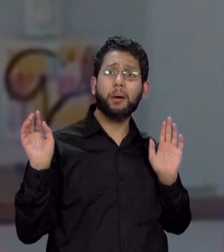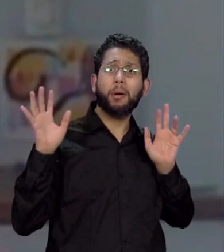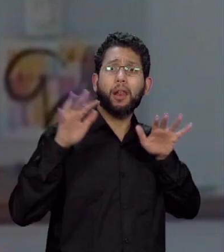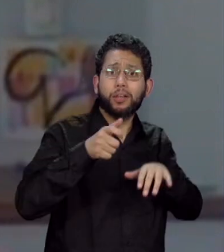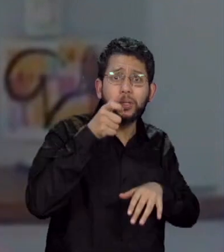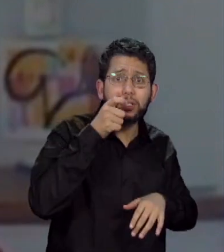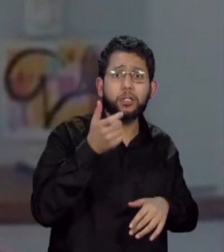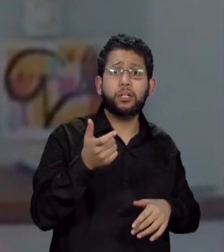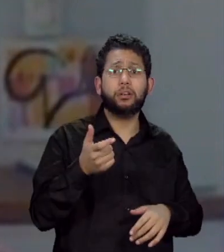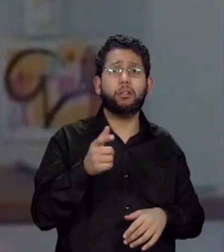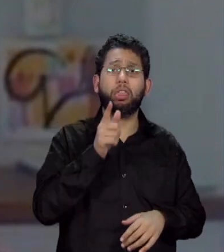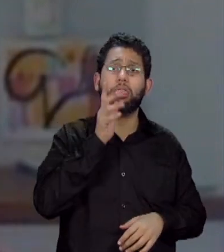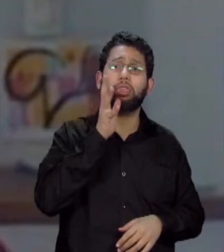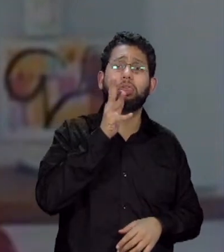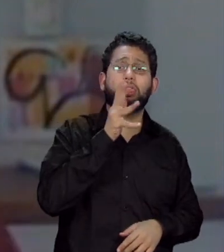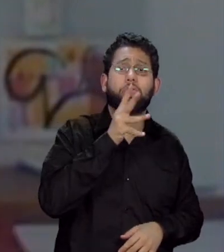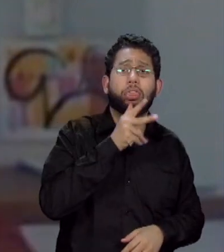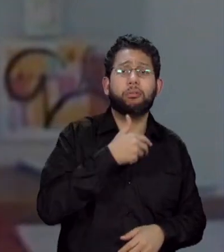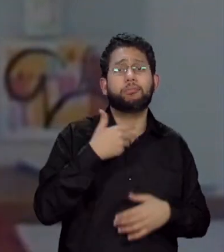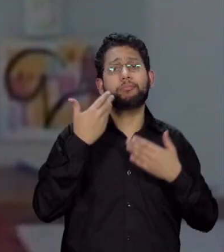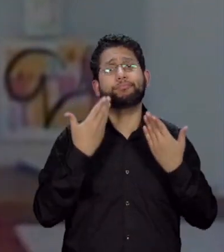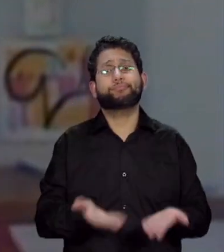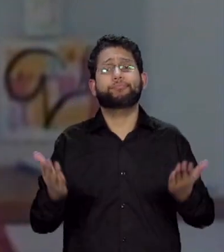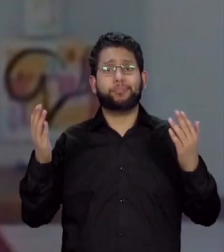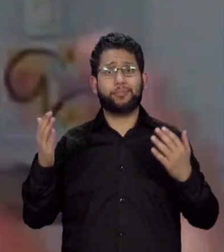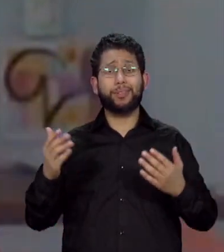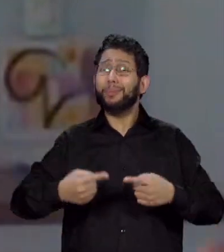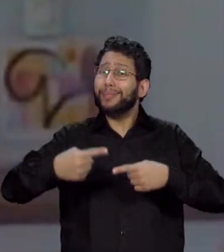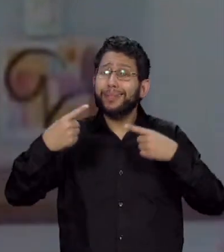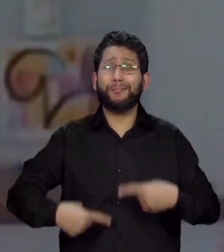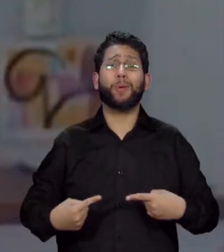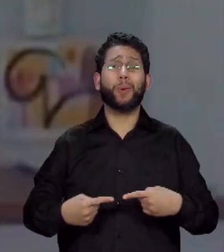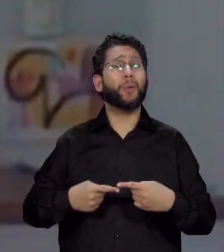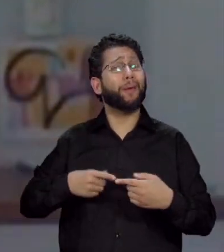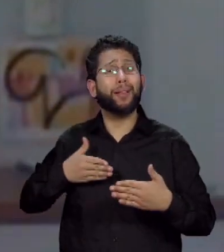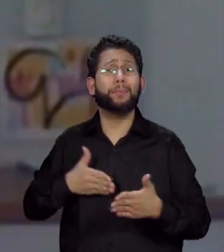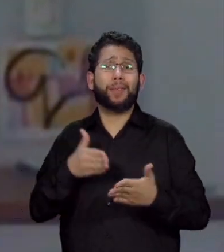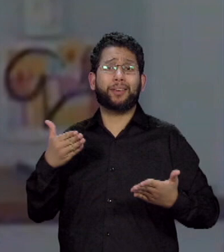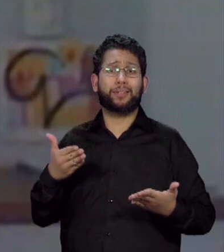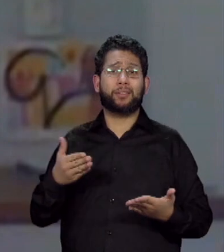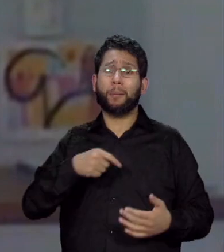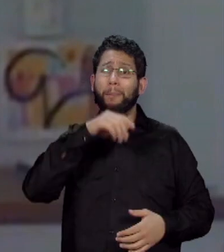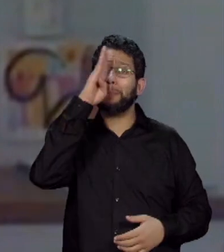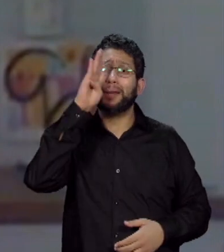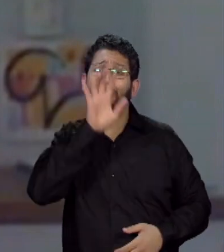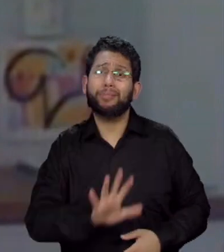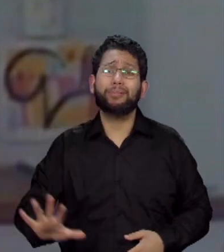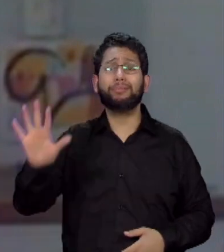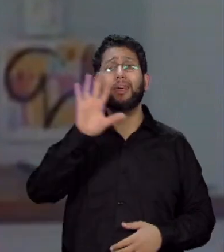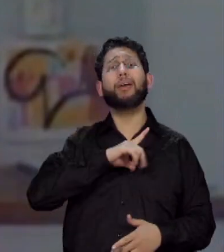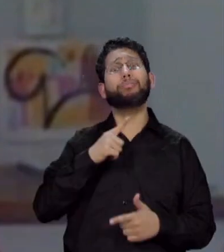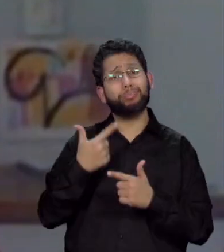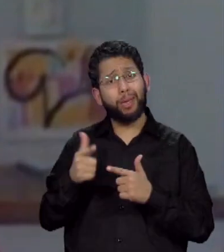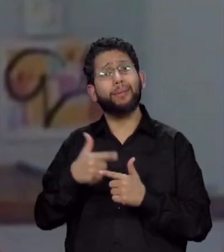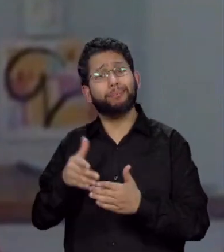na verdade, se mostraram os desafios de todo um fazer audiovisual no país, né?